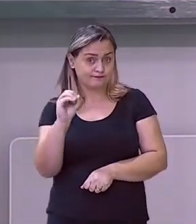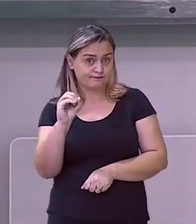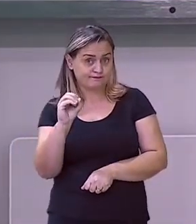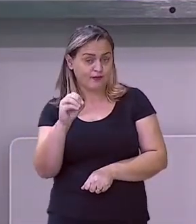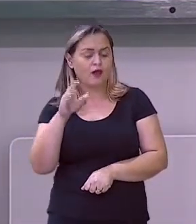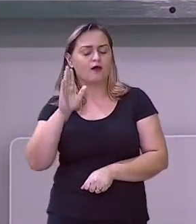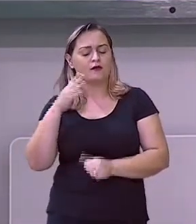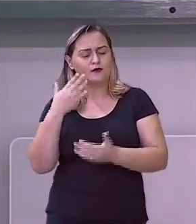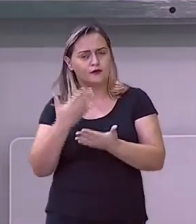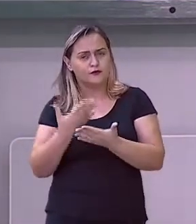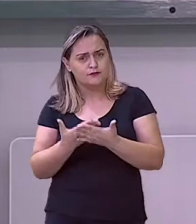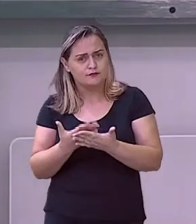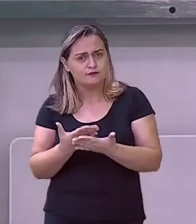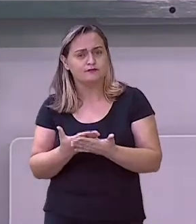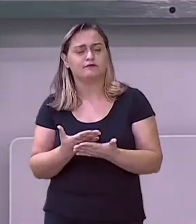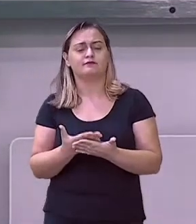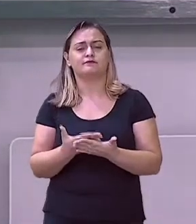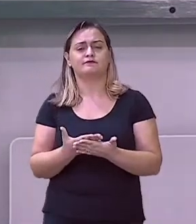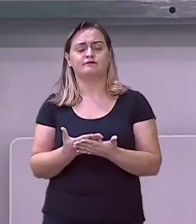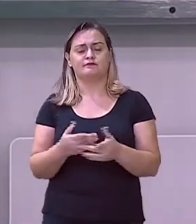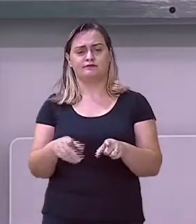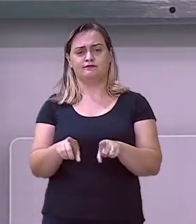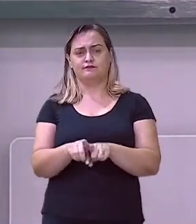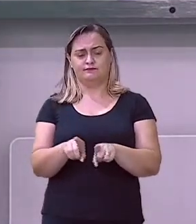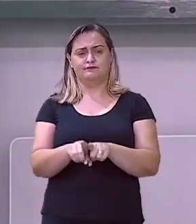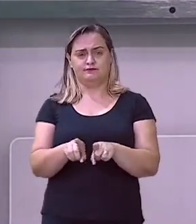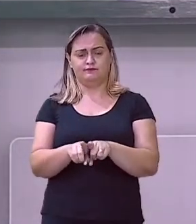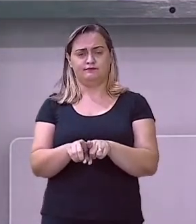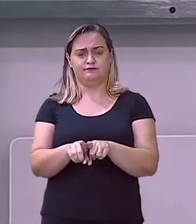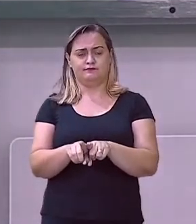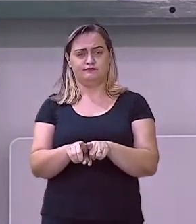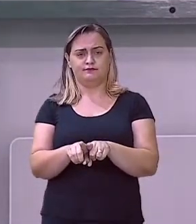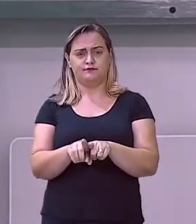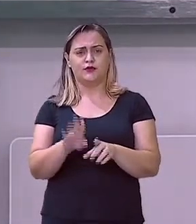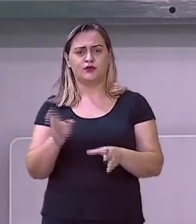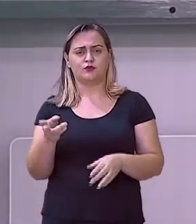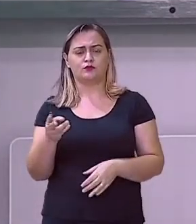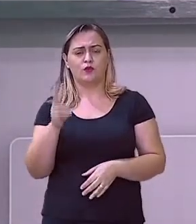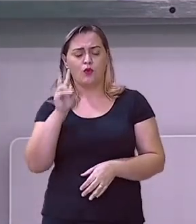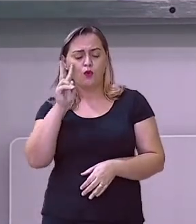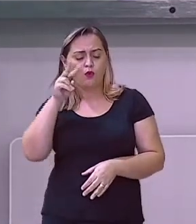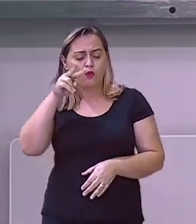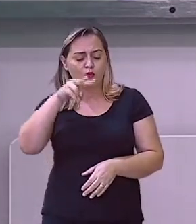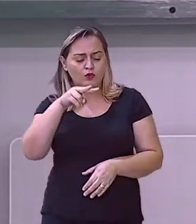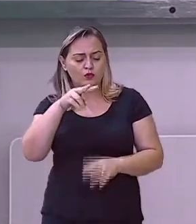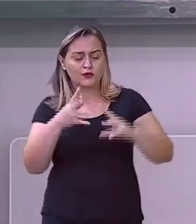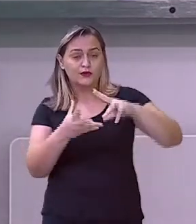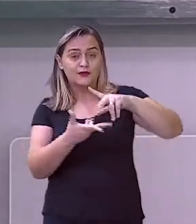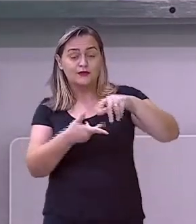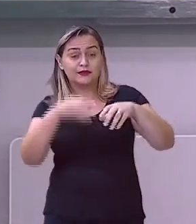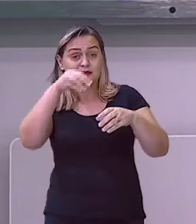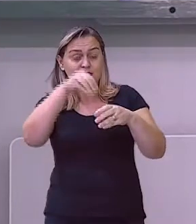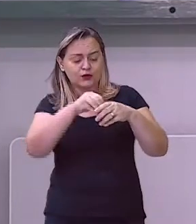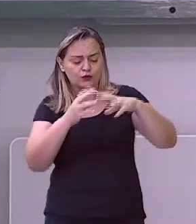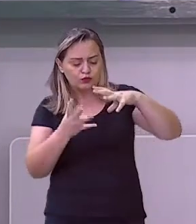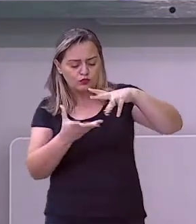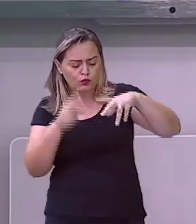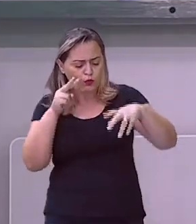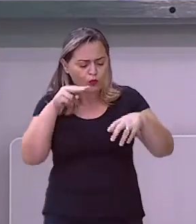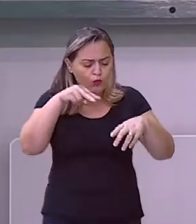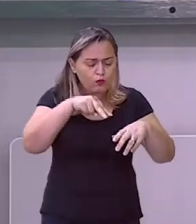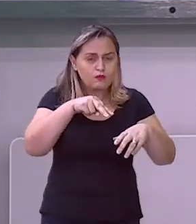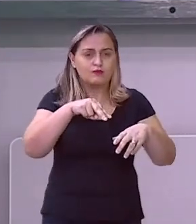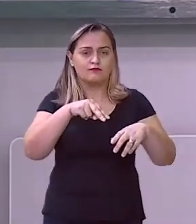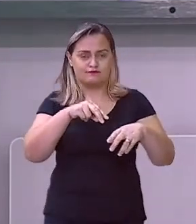sobre isso e olhamos para dentro do nosso planeta. E agora? Nós